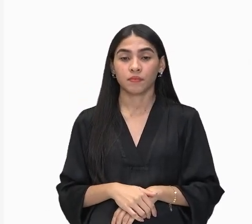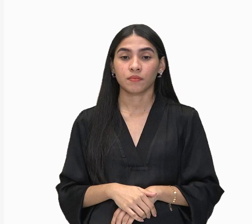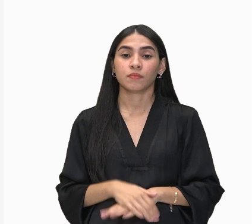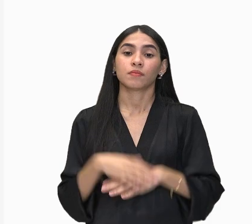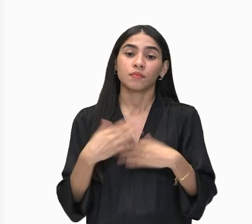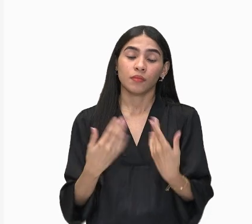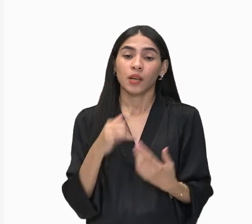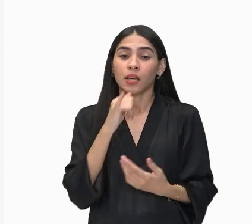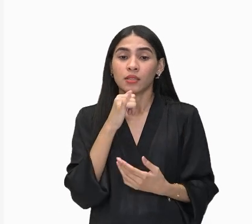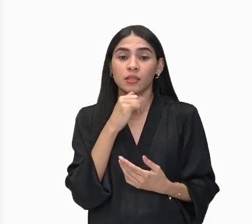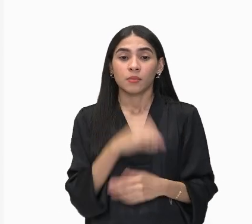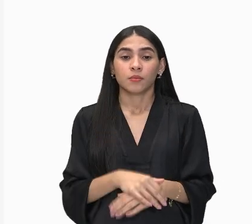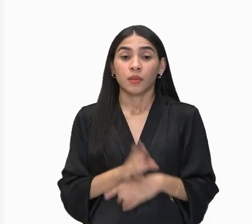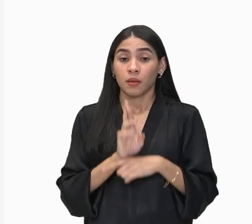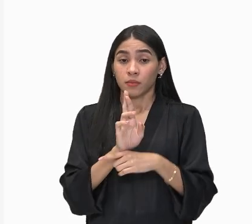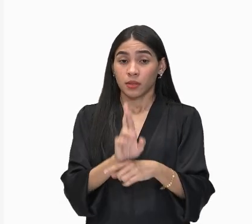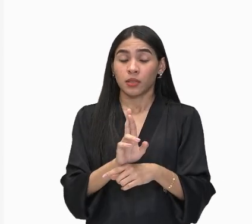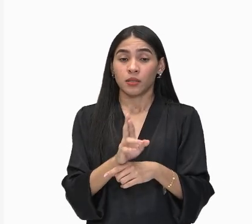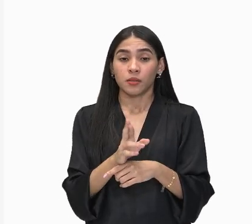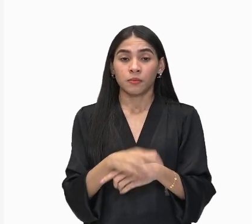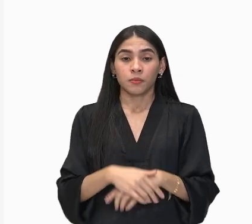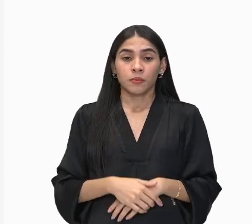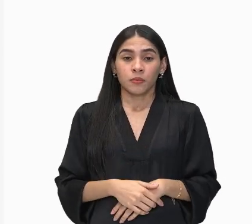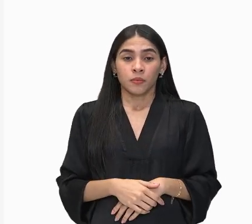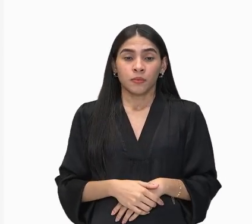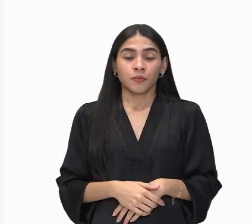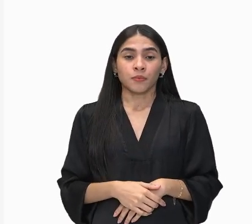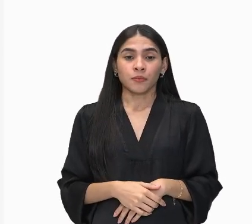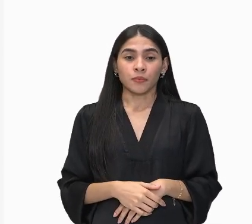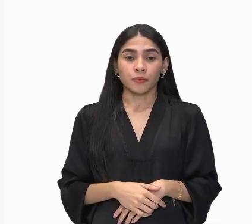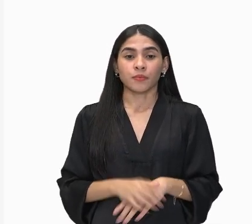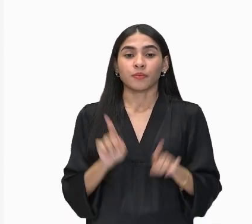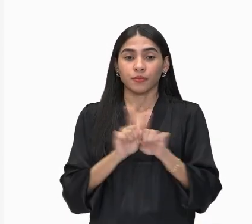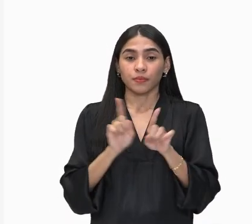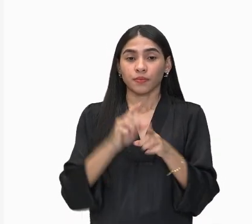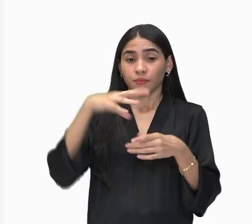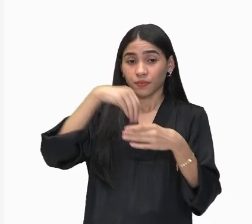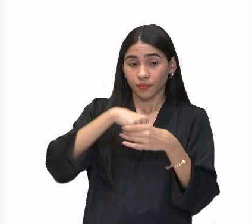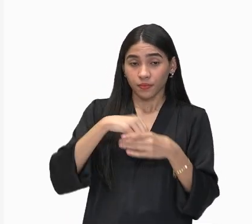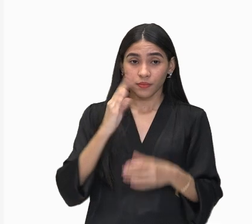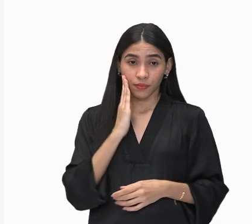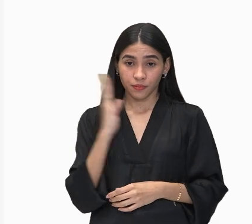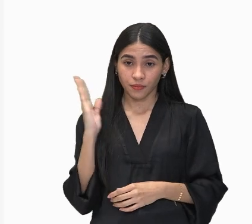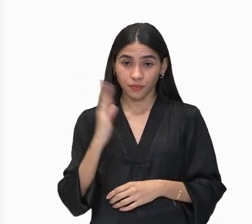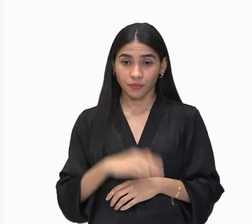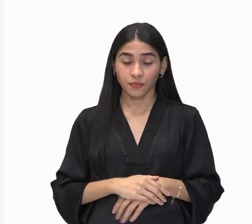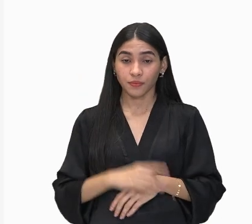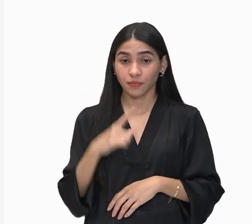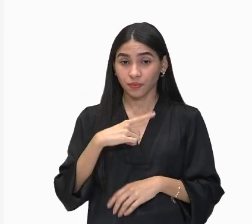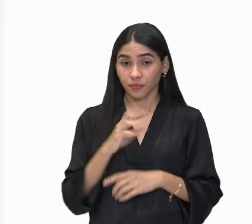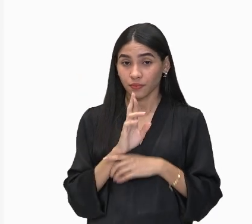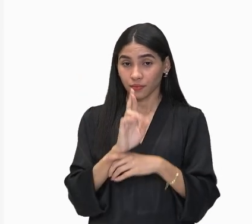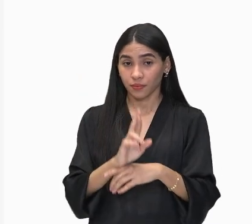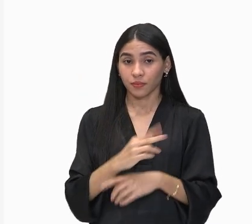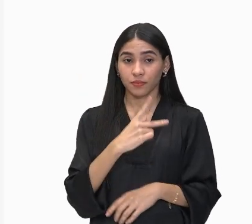que seria o representante atual, e dentro delas temos representantes